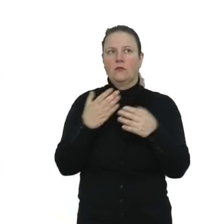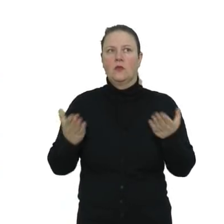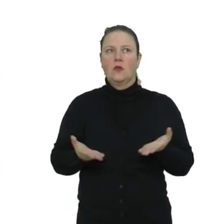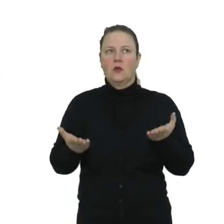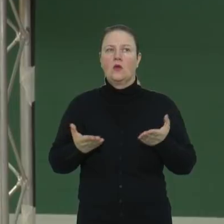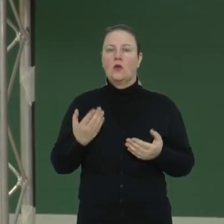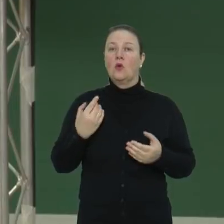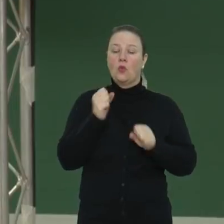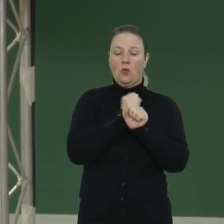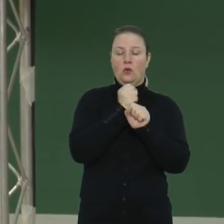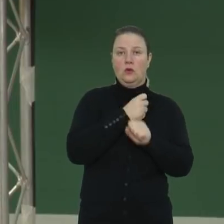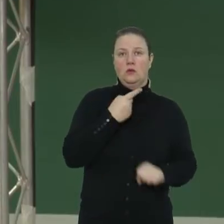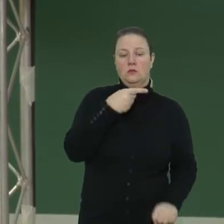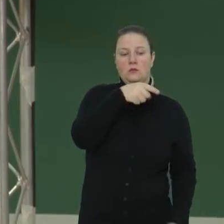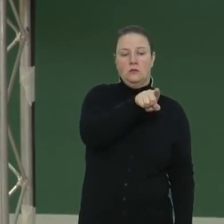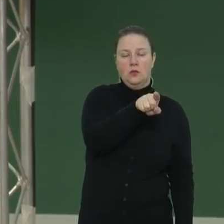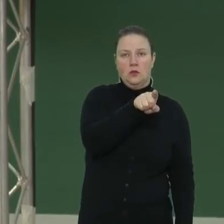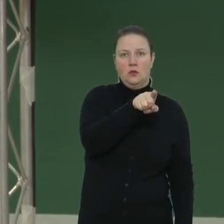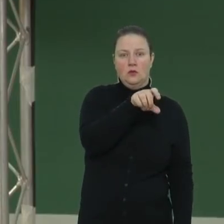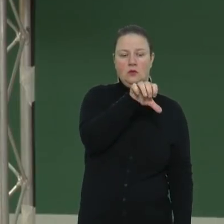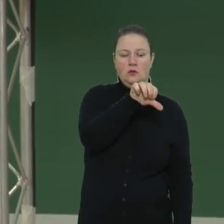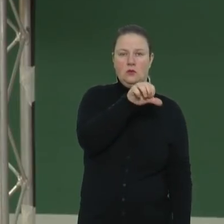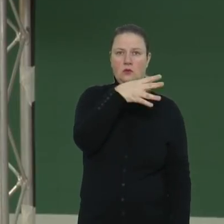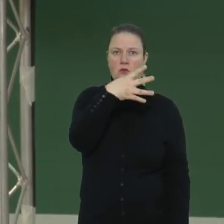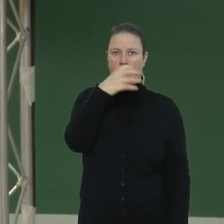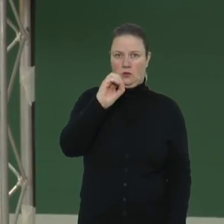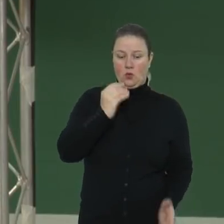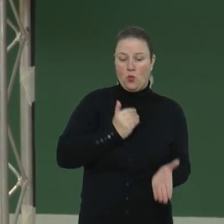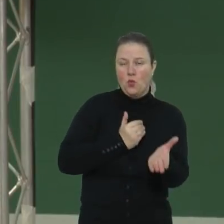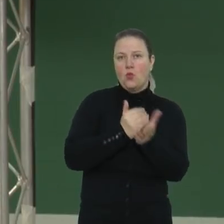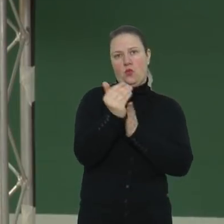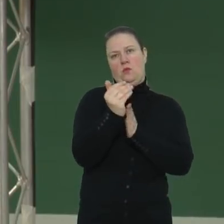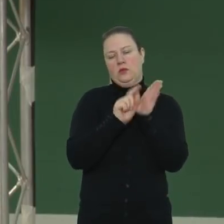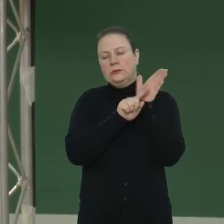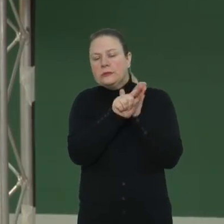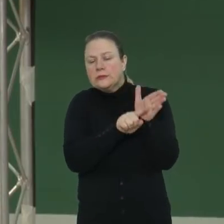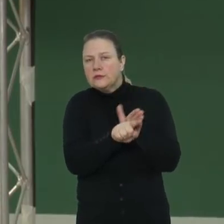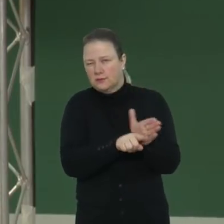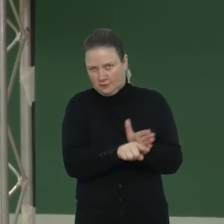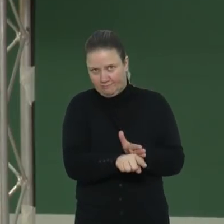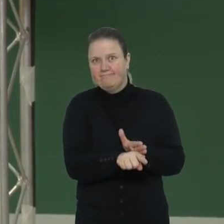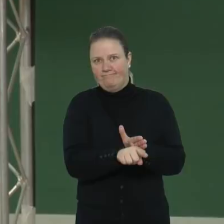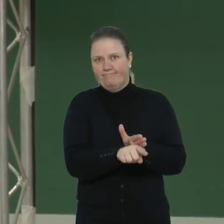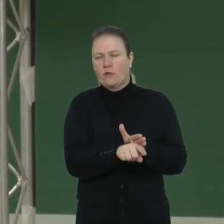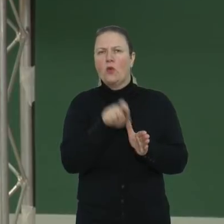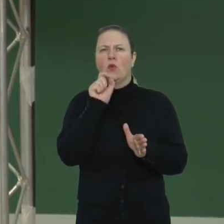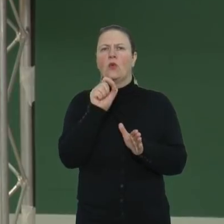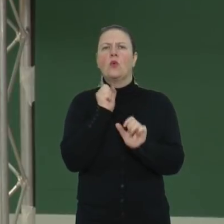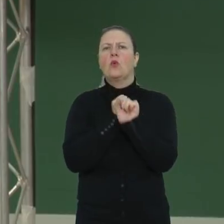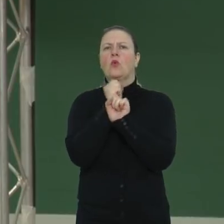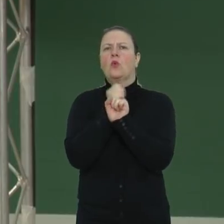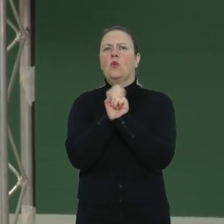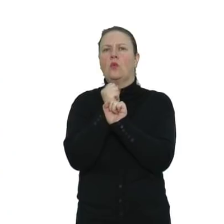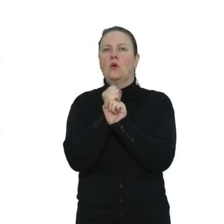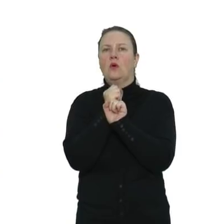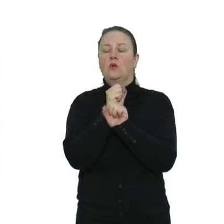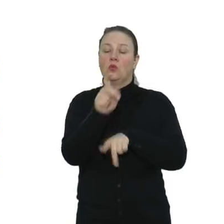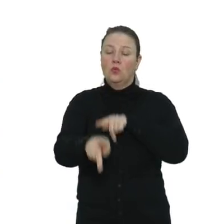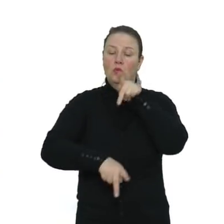Por quê? Porque é o ano que iniciou esse censo, certo? E qual será o ano que a população